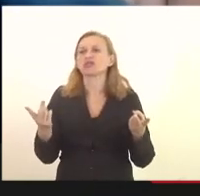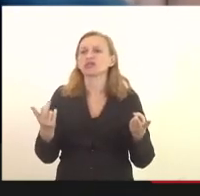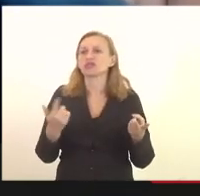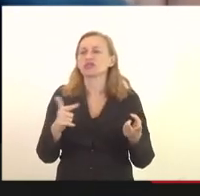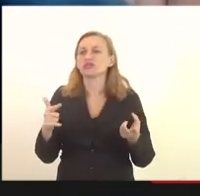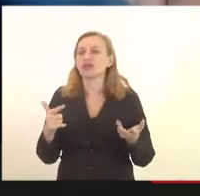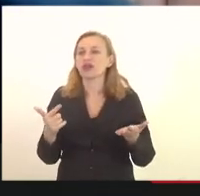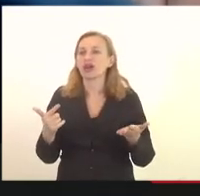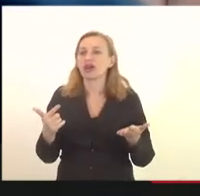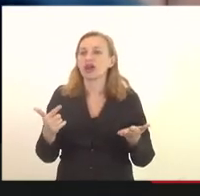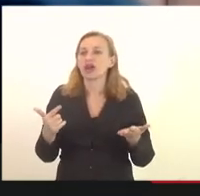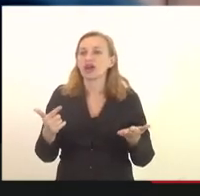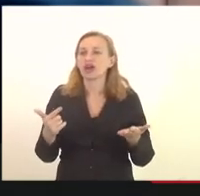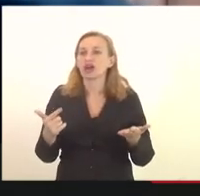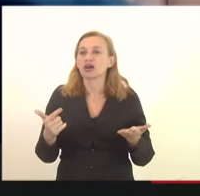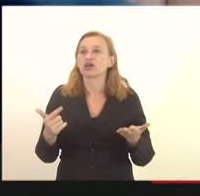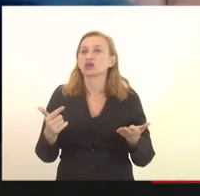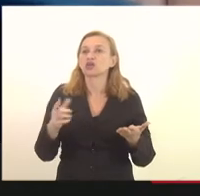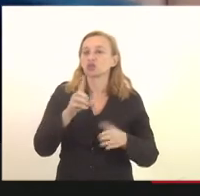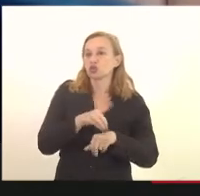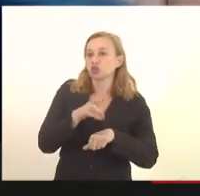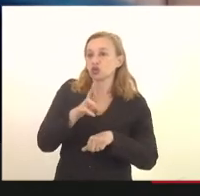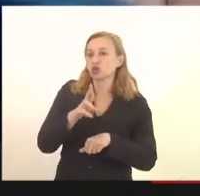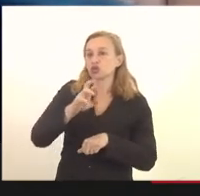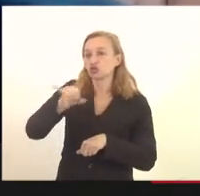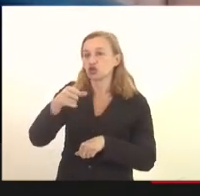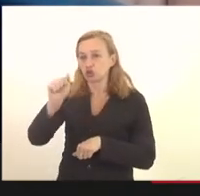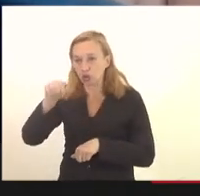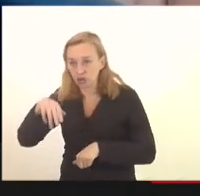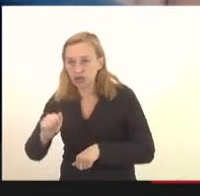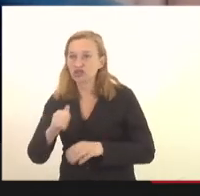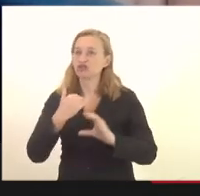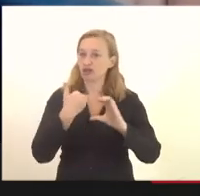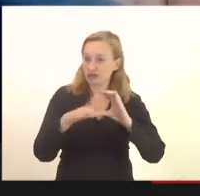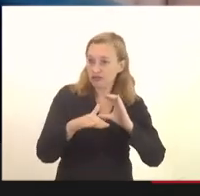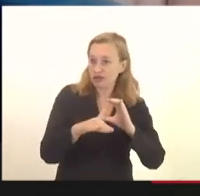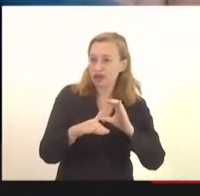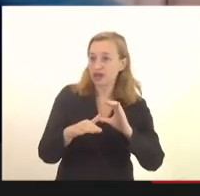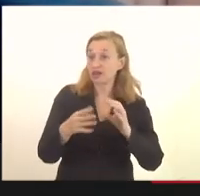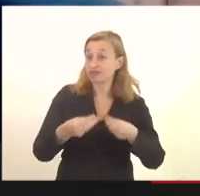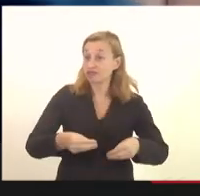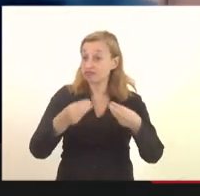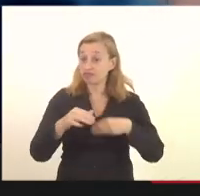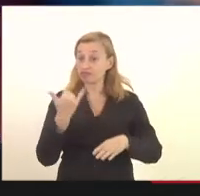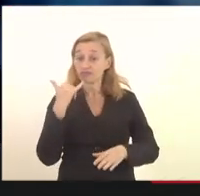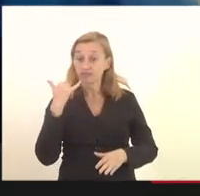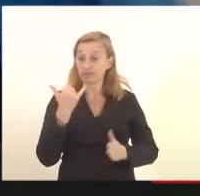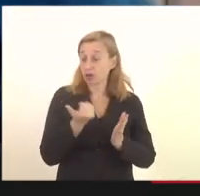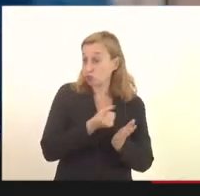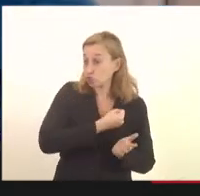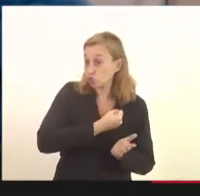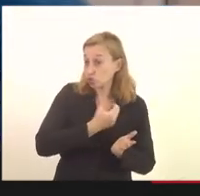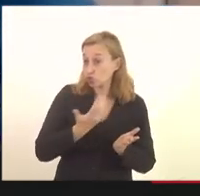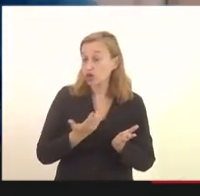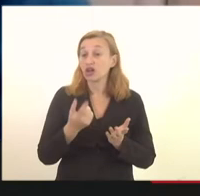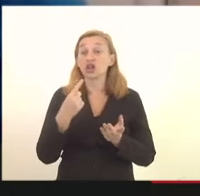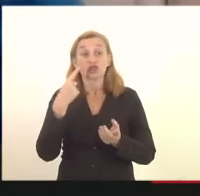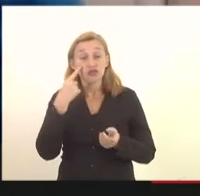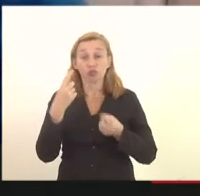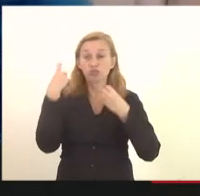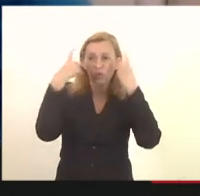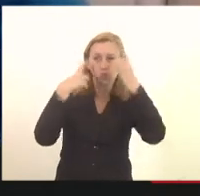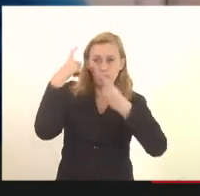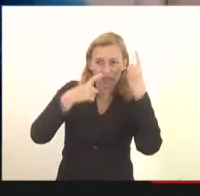disposição, pode, o doutor Jonas até já mandei aqui para ele, que disponibilizou o celular, e uma nota técnica que a gente mostra a preocupação